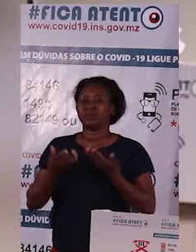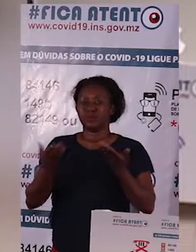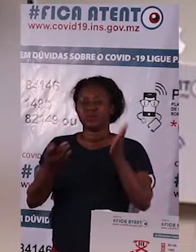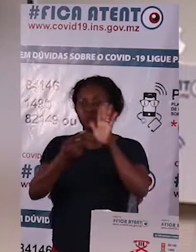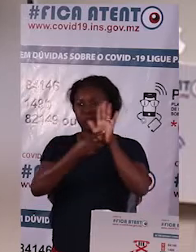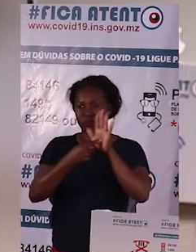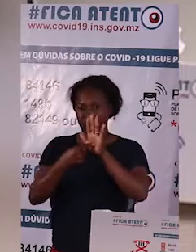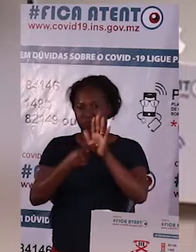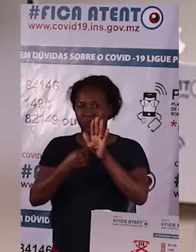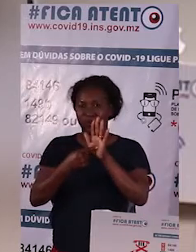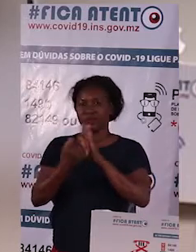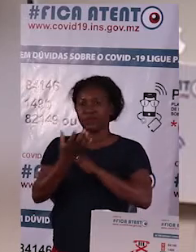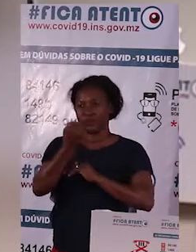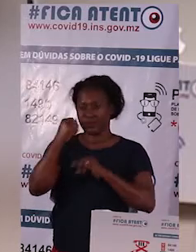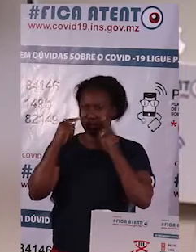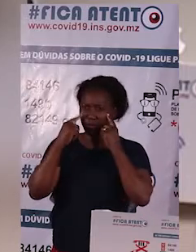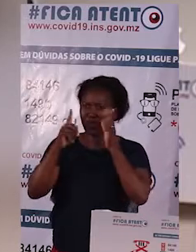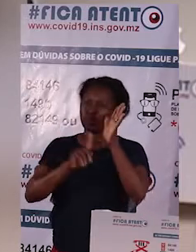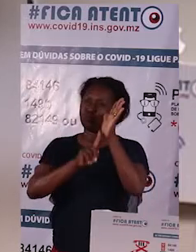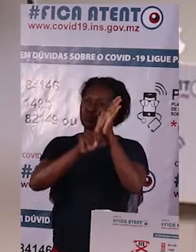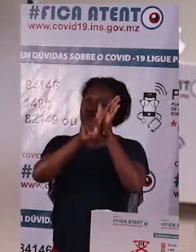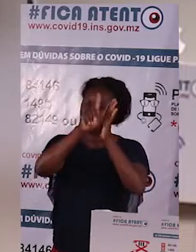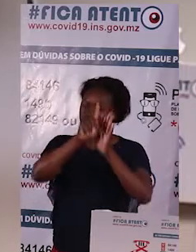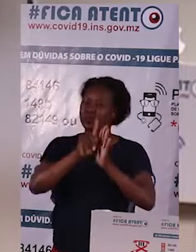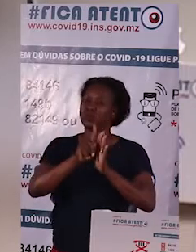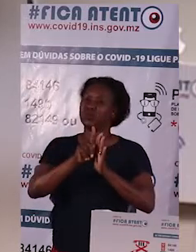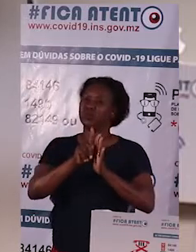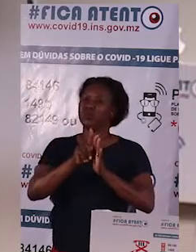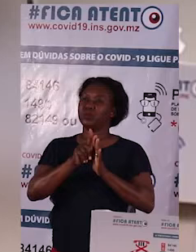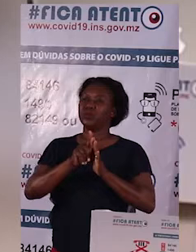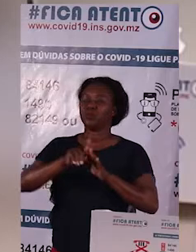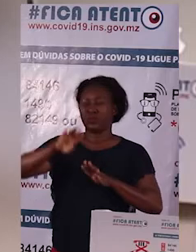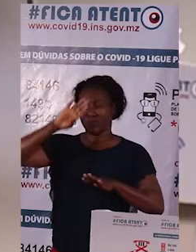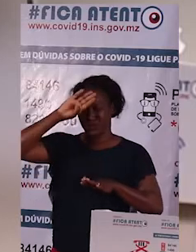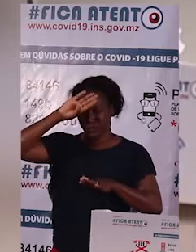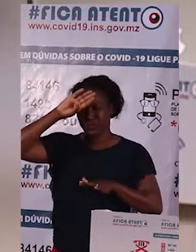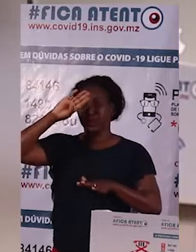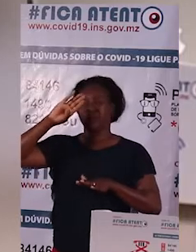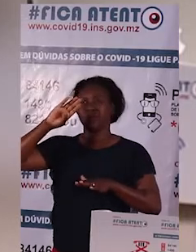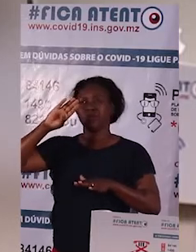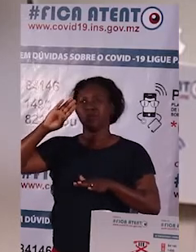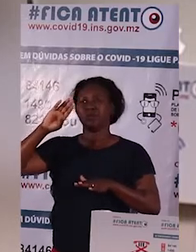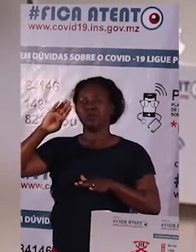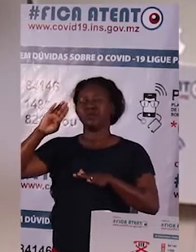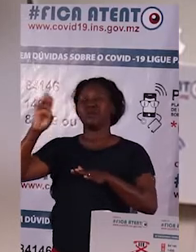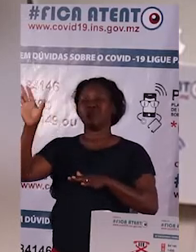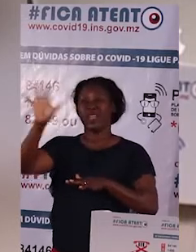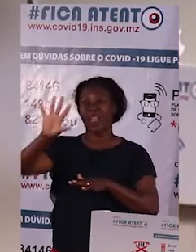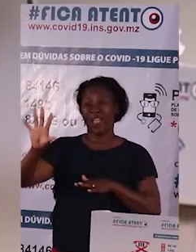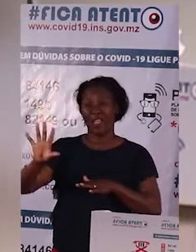Aqui nós podemos ver a evolução da epidemia na região da SADC.